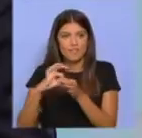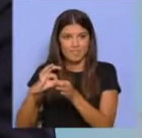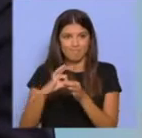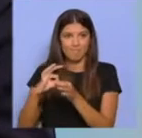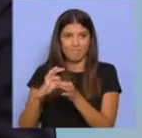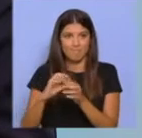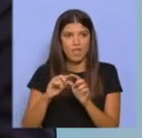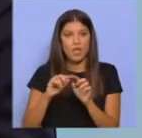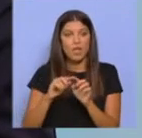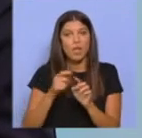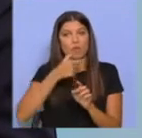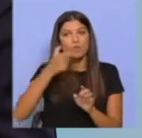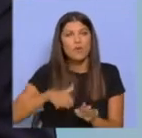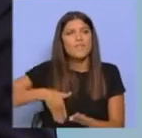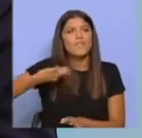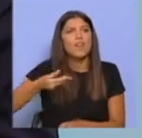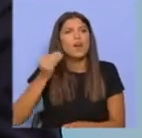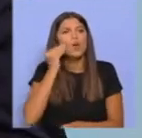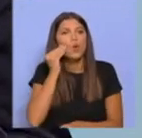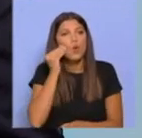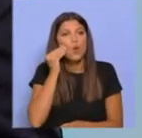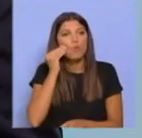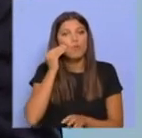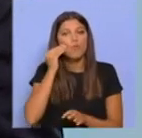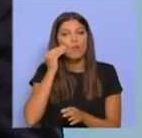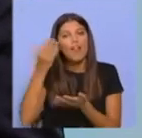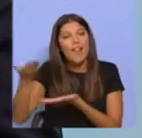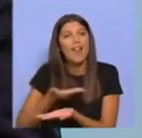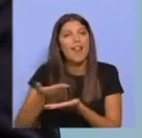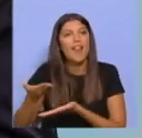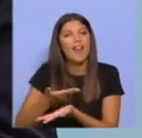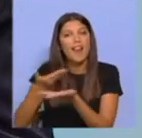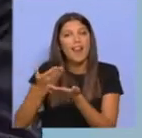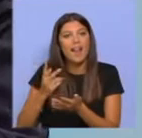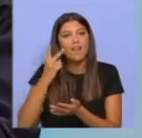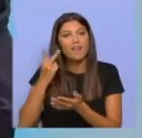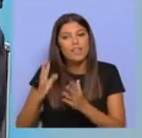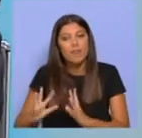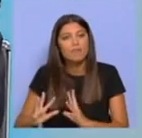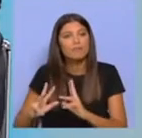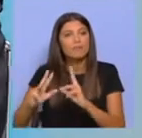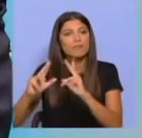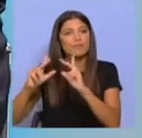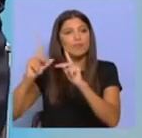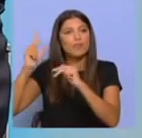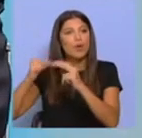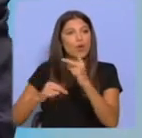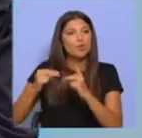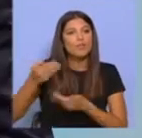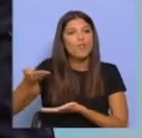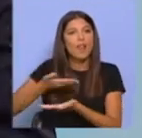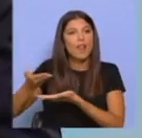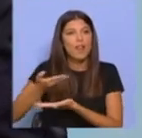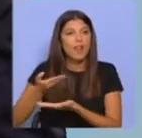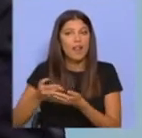mais pessoa a partir das relações que me vão construindo. E, obviamente, sou também responsável por ajudar outros a tornarem-se